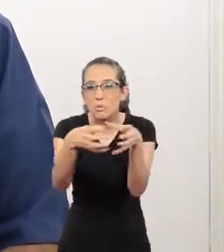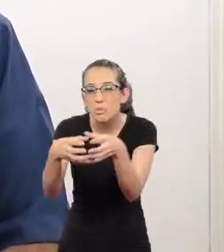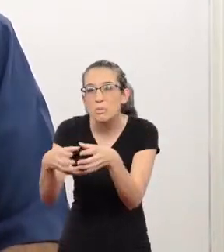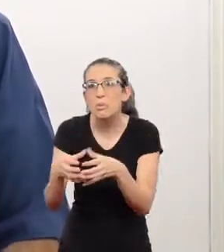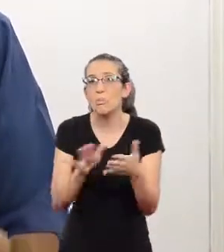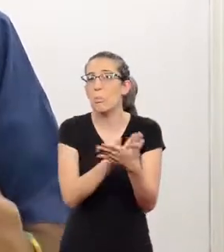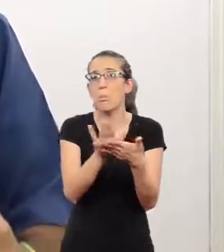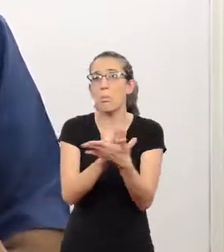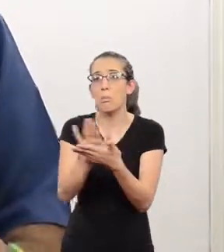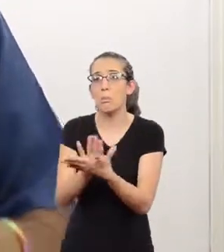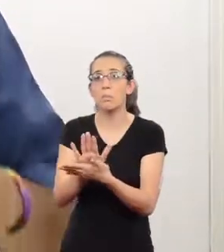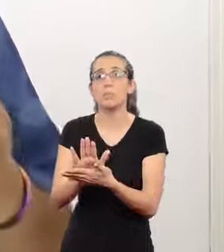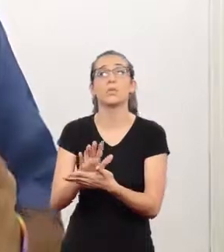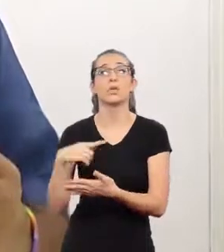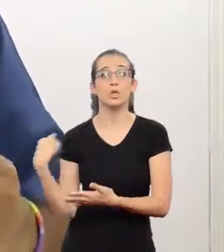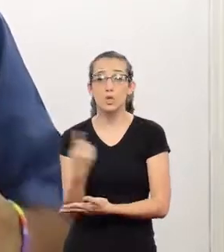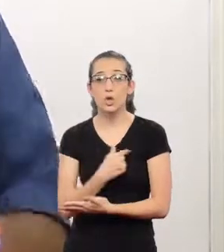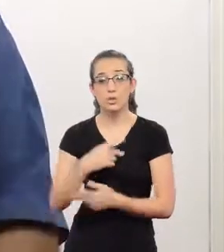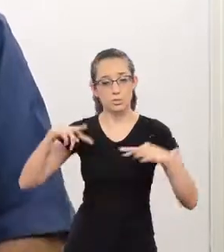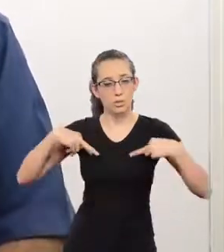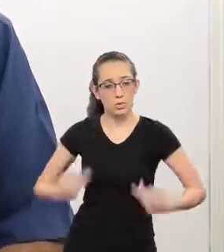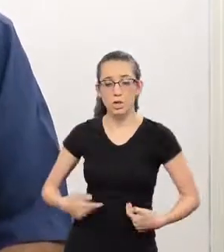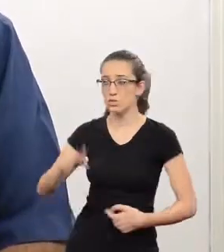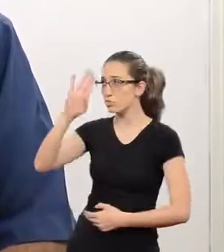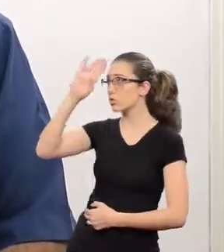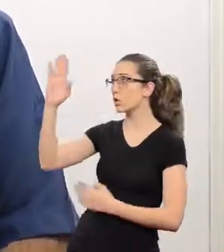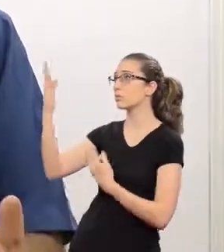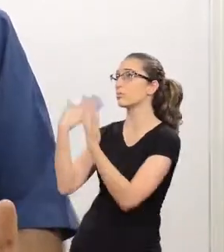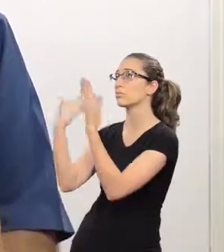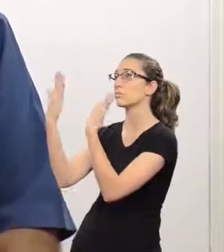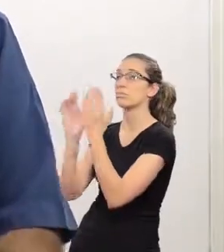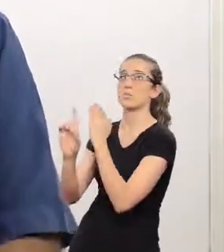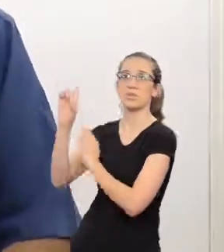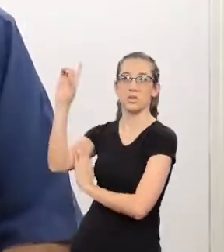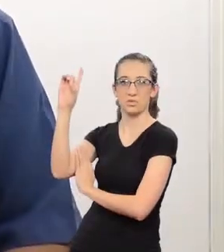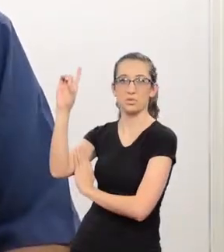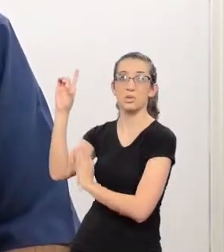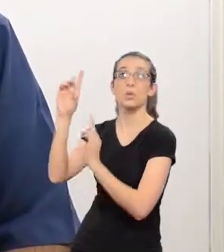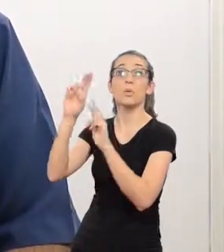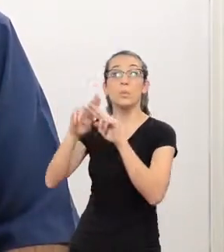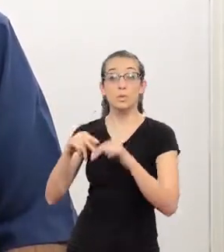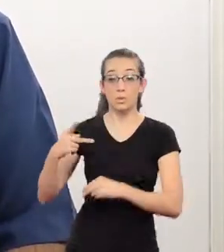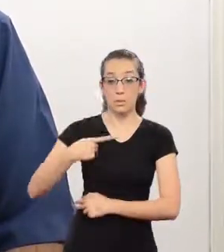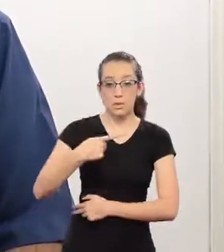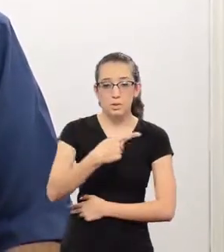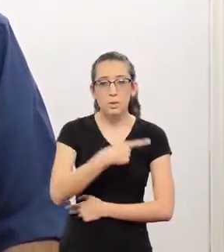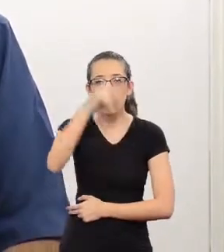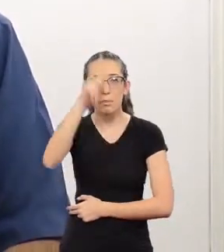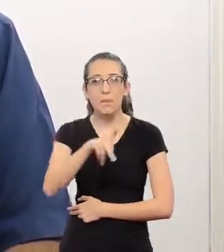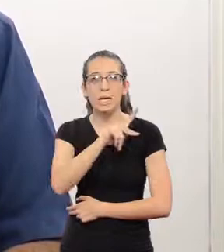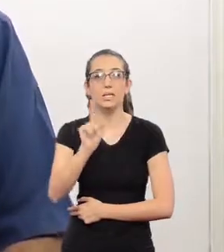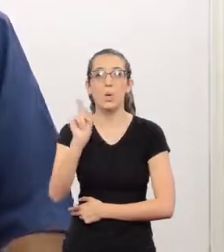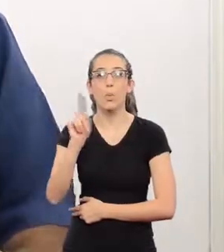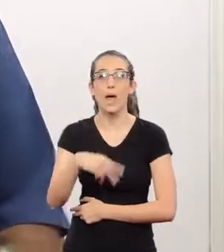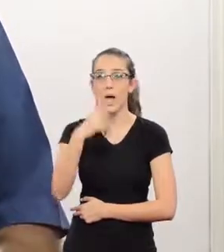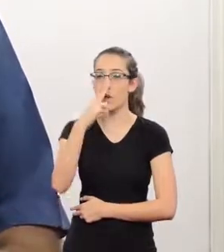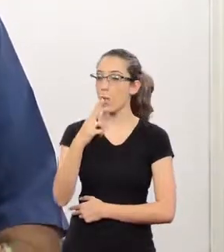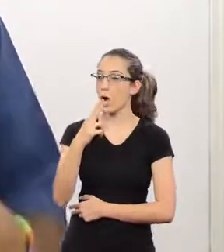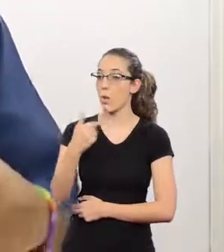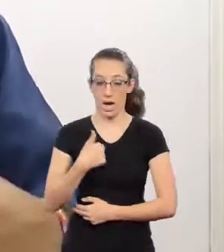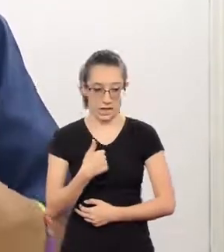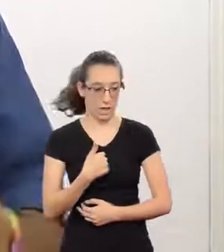é nós seres humanos diretamente com deus aí nesse ponto a função de um pastor ou de um padre não é